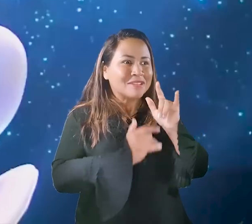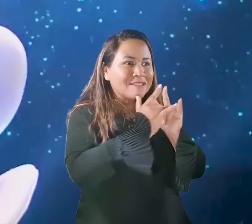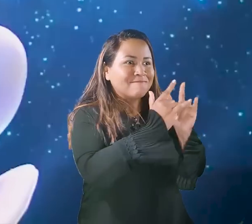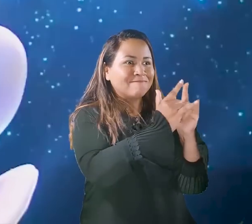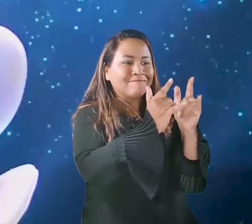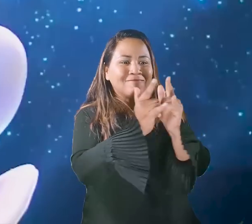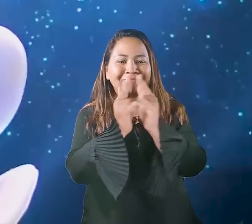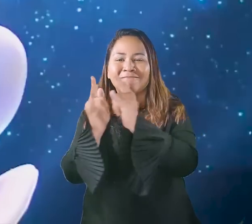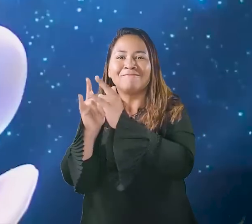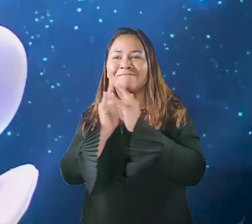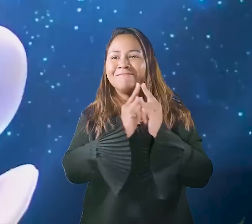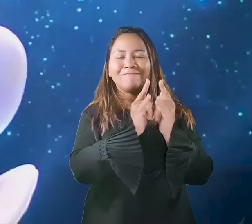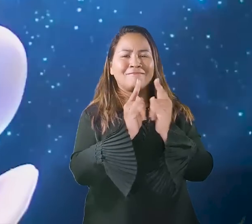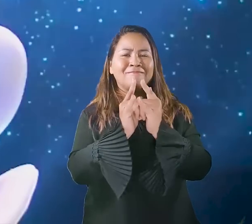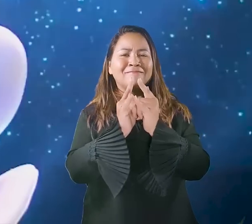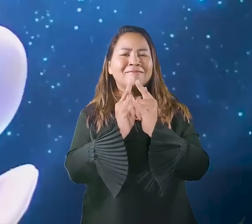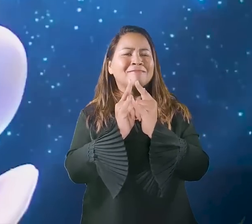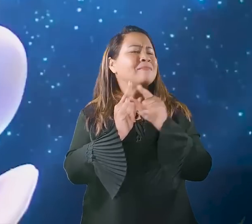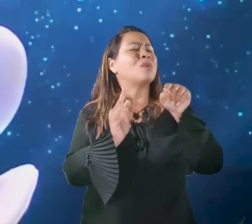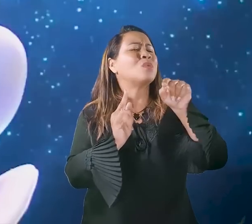E o que elas falam para você?